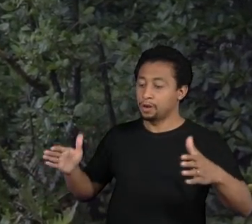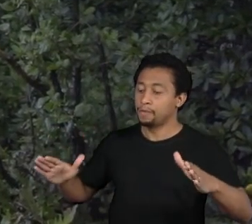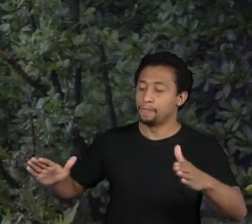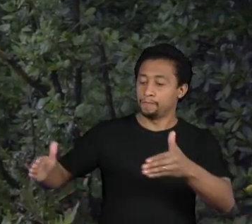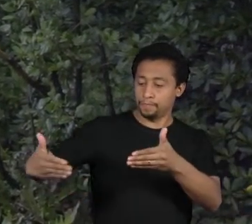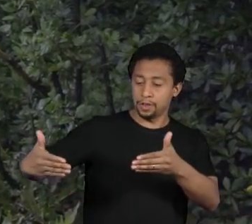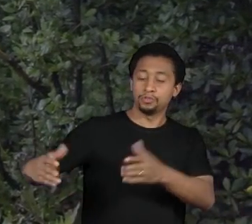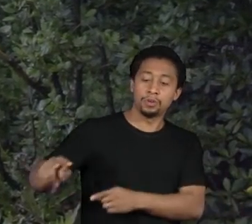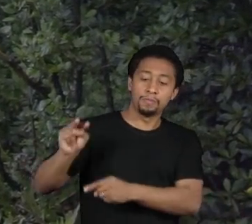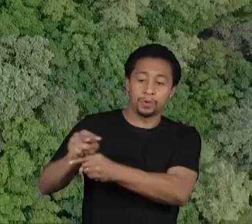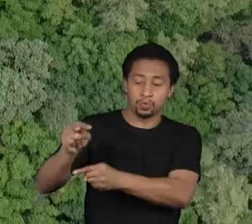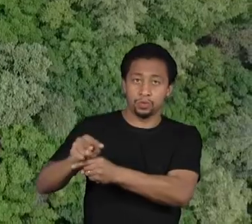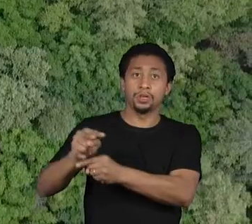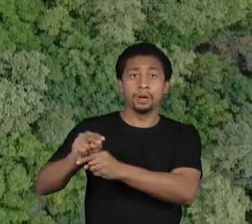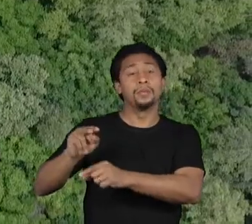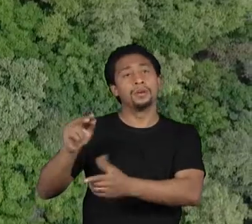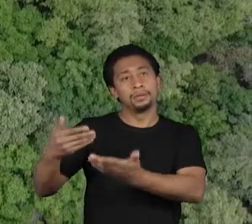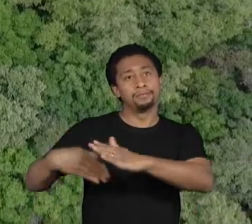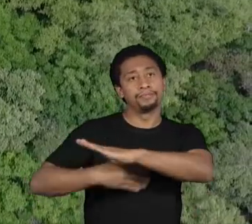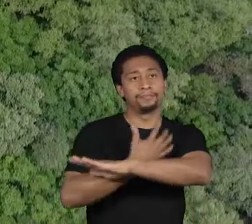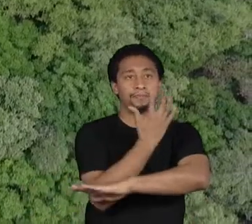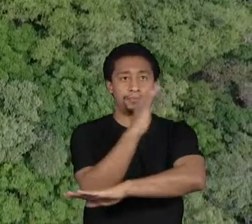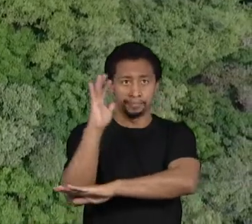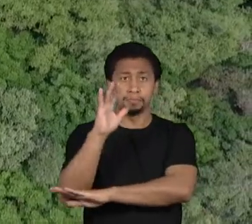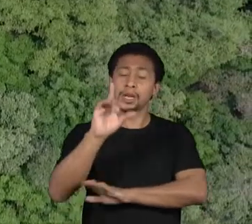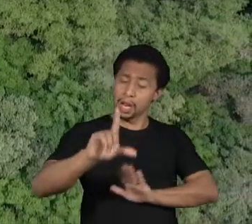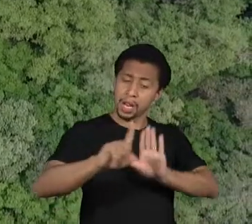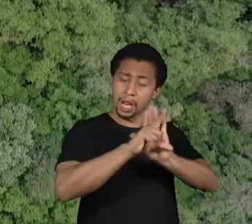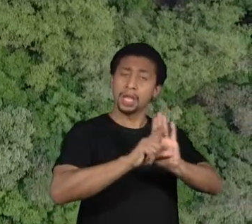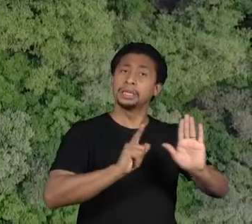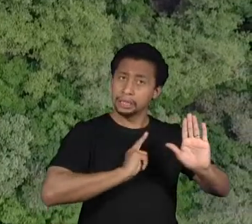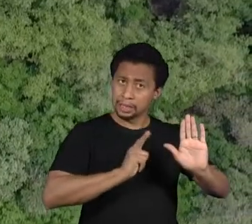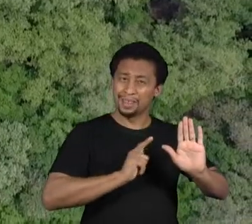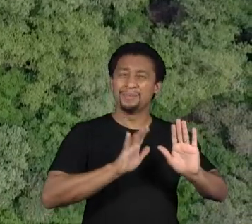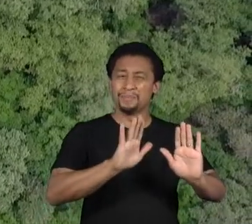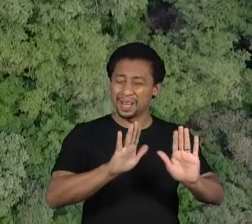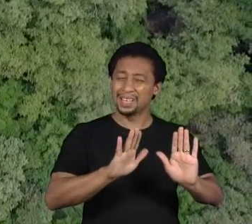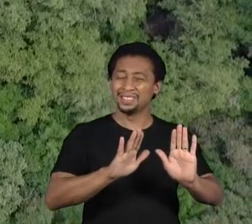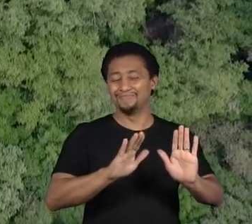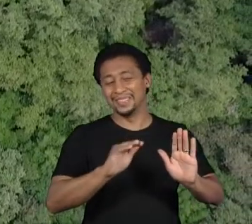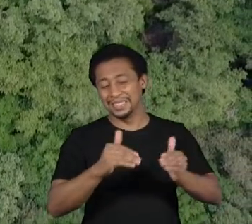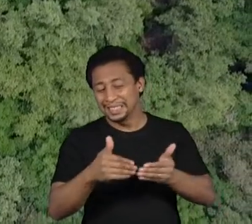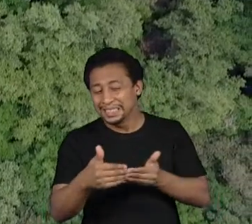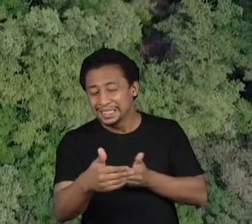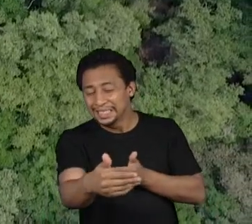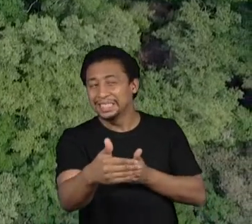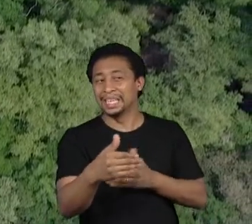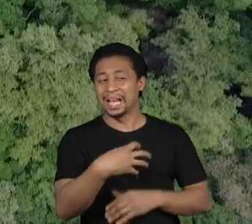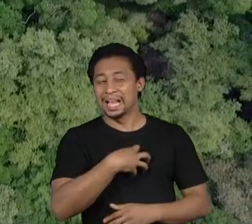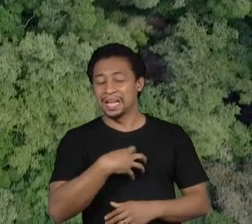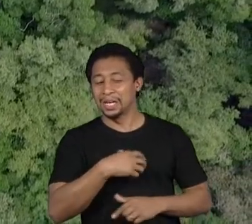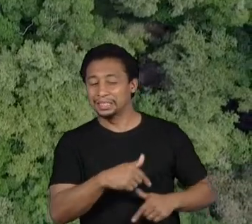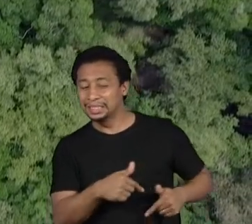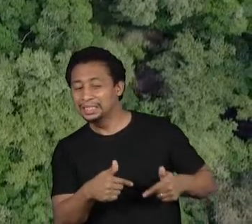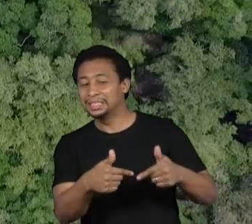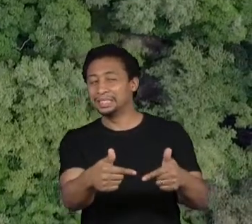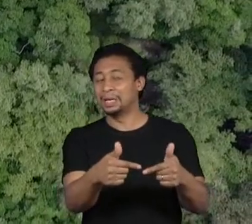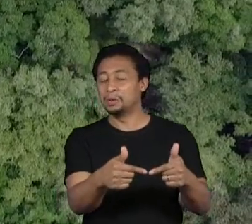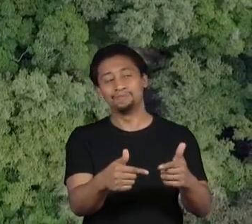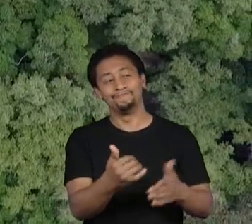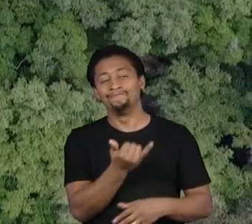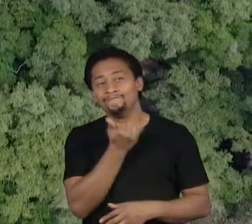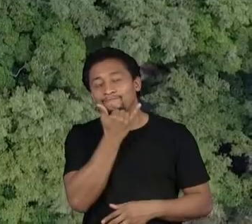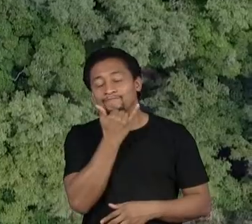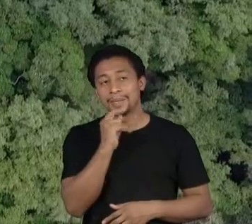Na teoria, eles estão protegidos por lei, mas na prática, segundo os pesquisadores, correm risco,